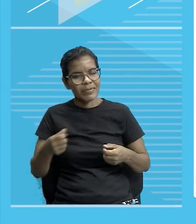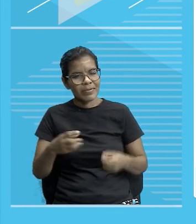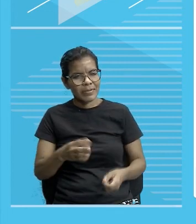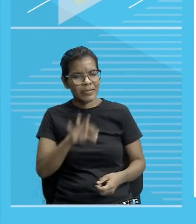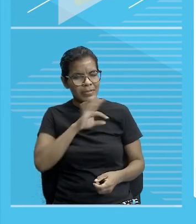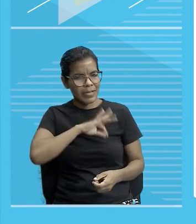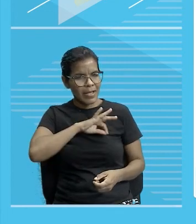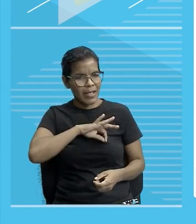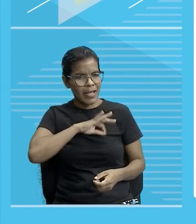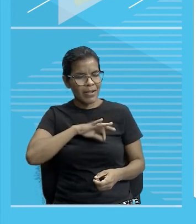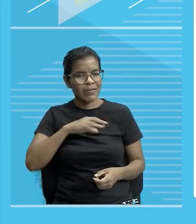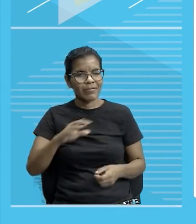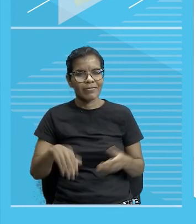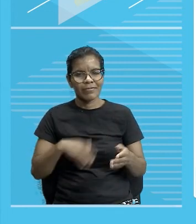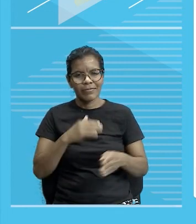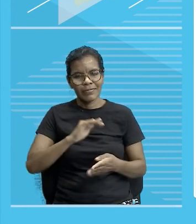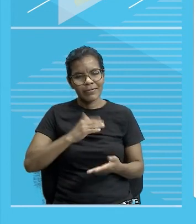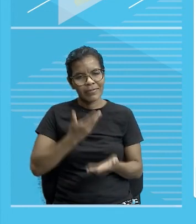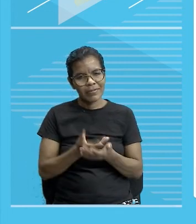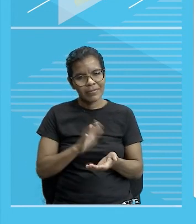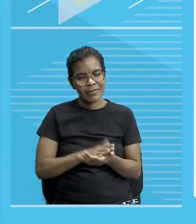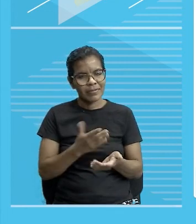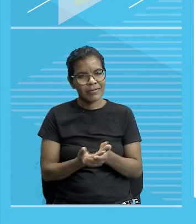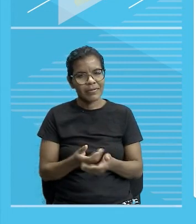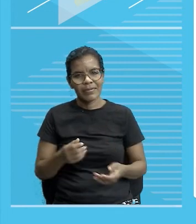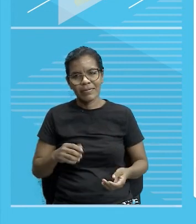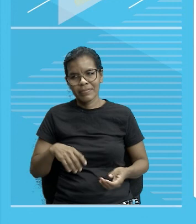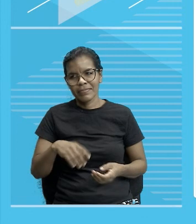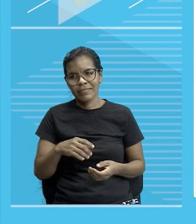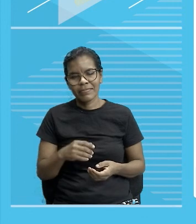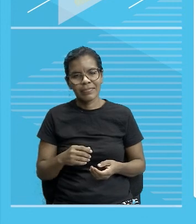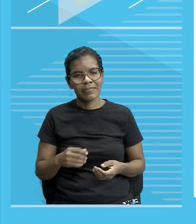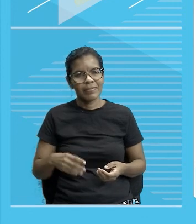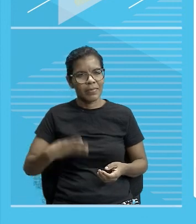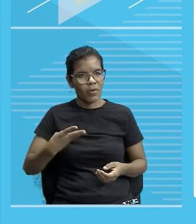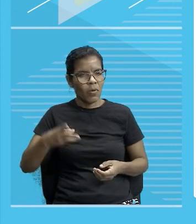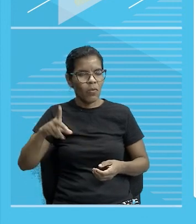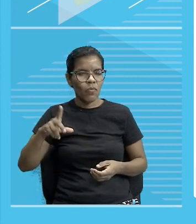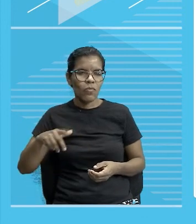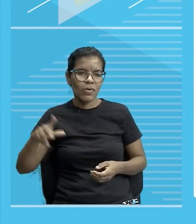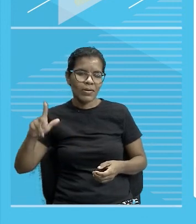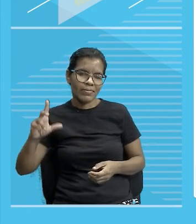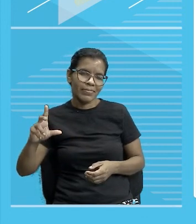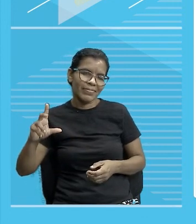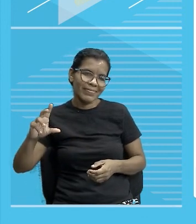tá vendo piso salarial de 4.500